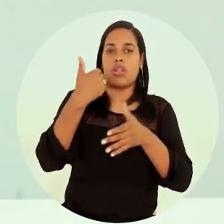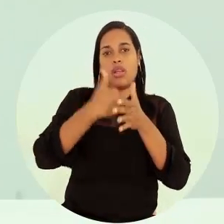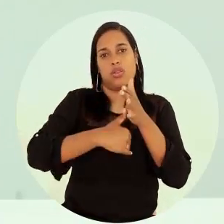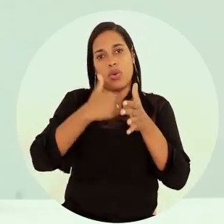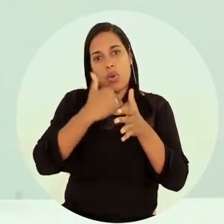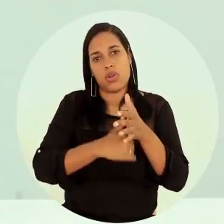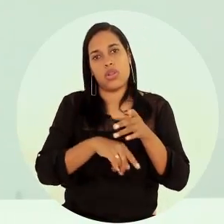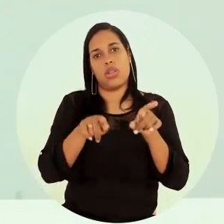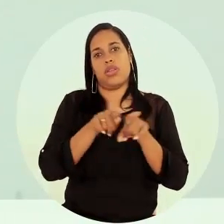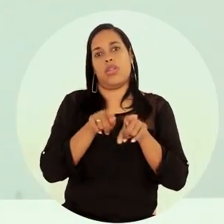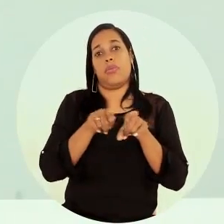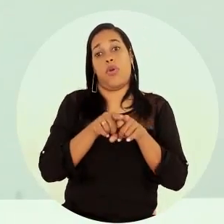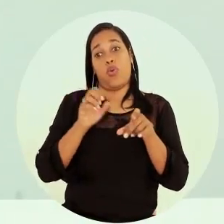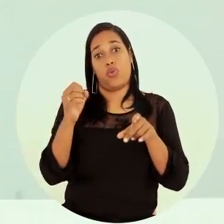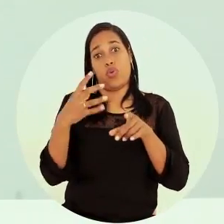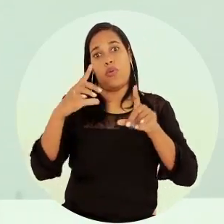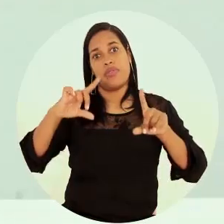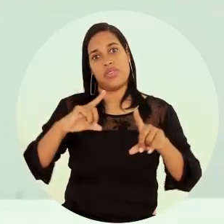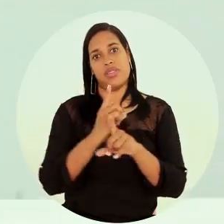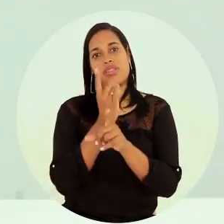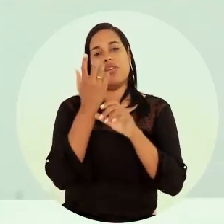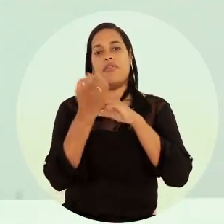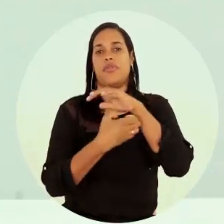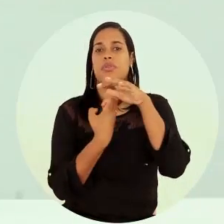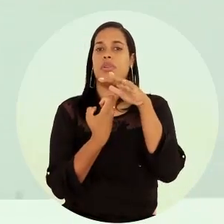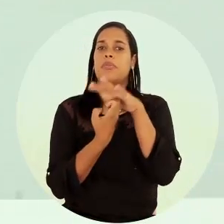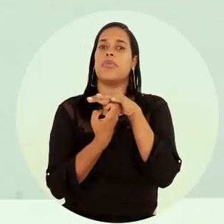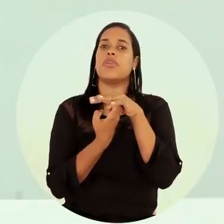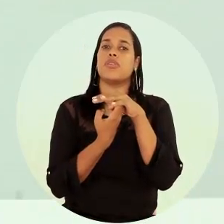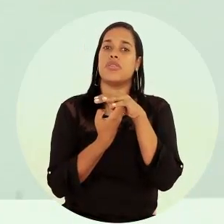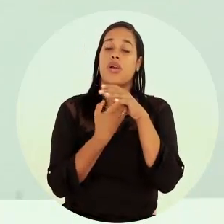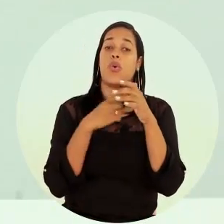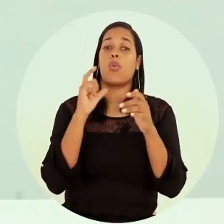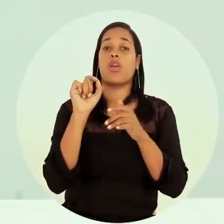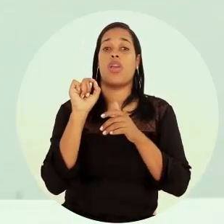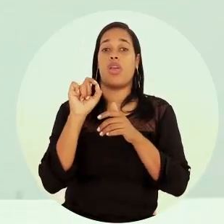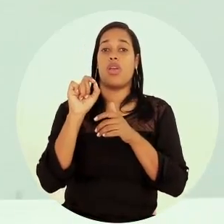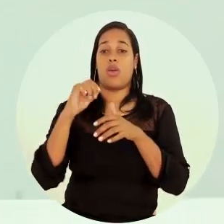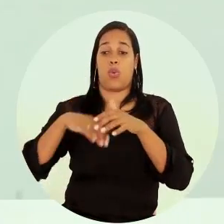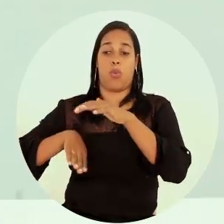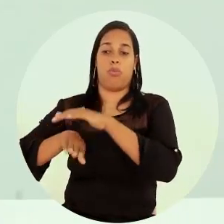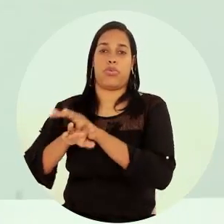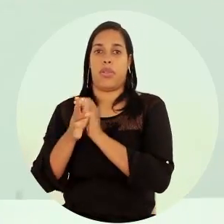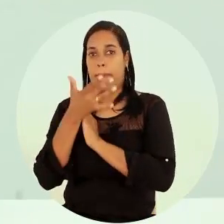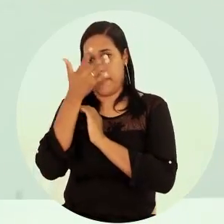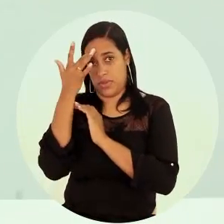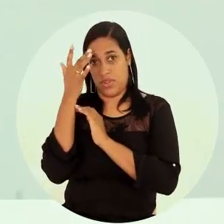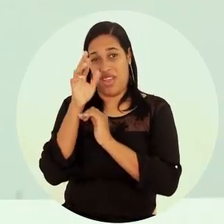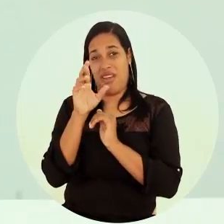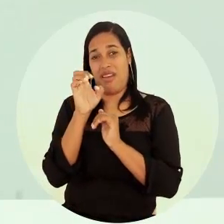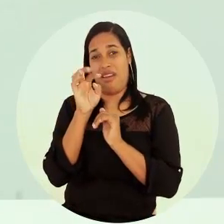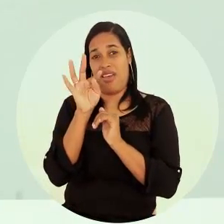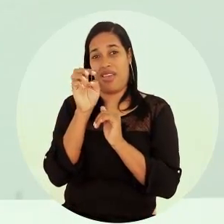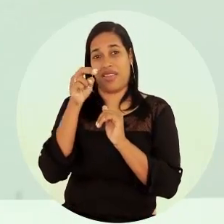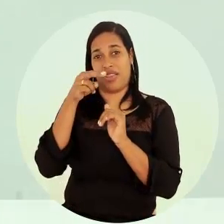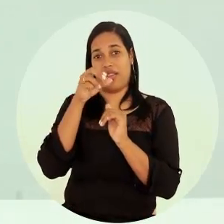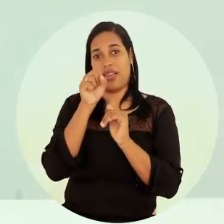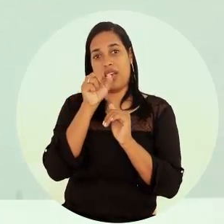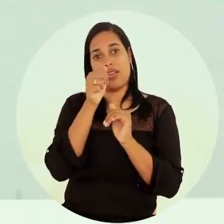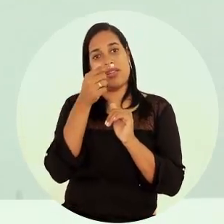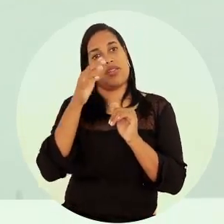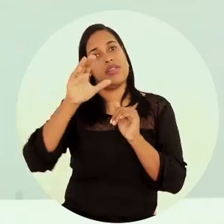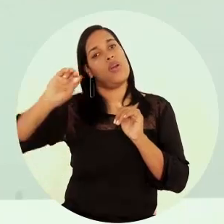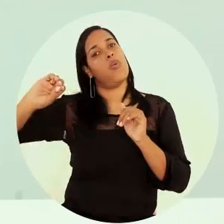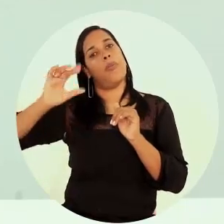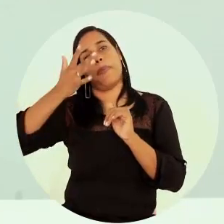contratada, um novo desafio da empresa é reter essas pessoas. Retenção de pessoas é manter aquelas pessoas